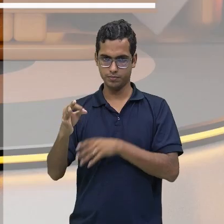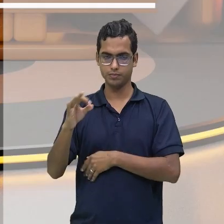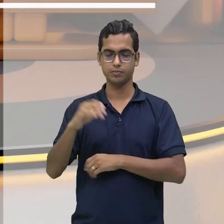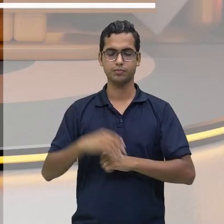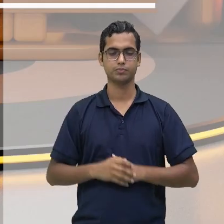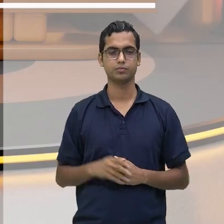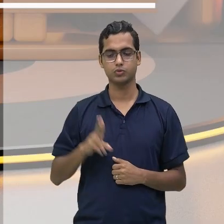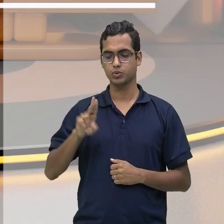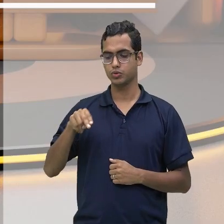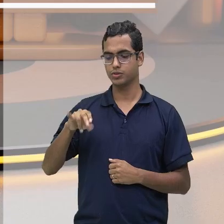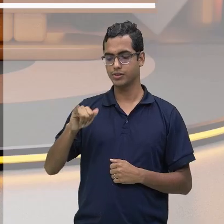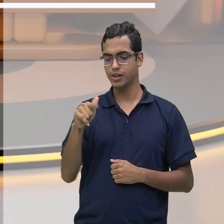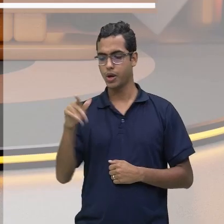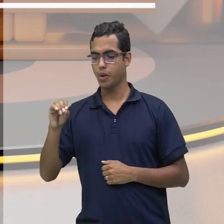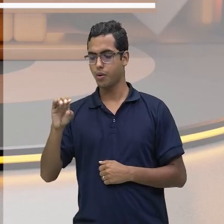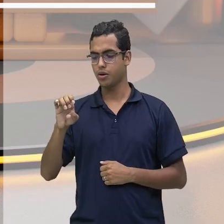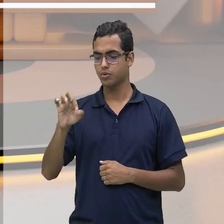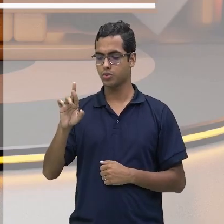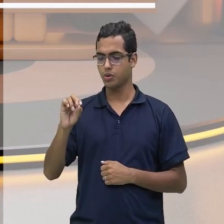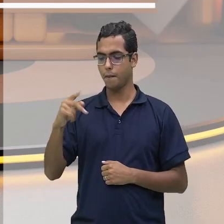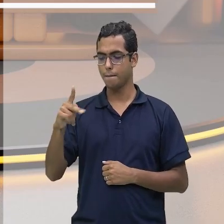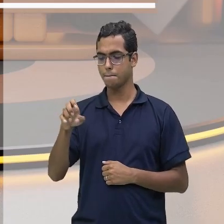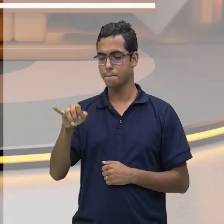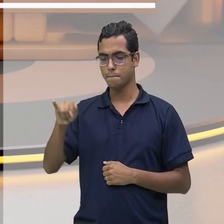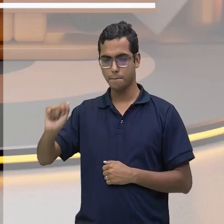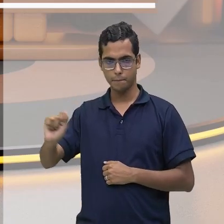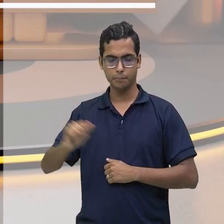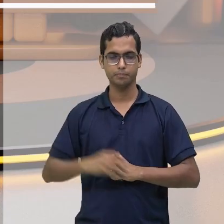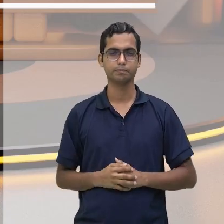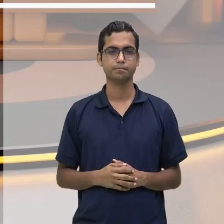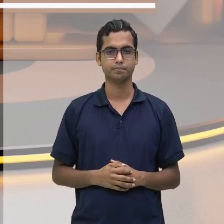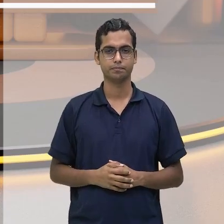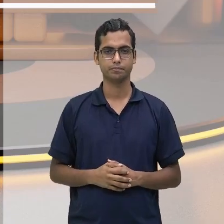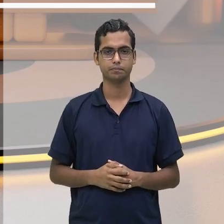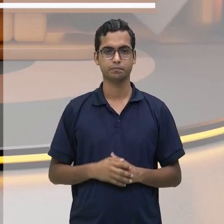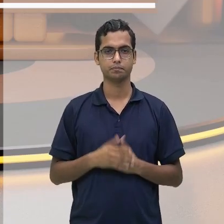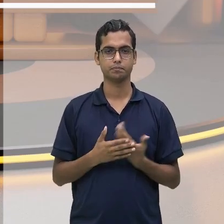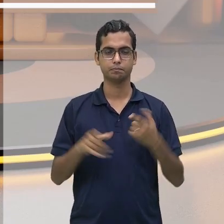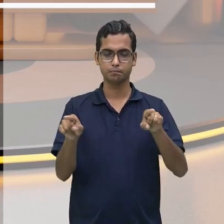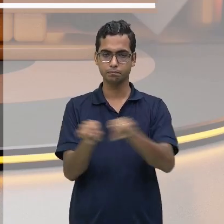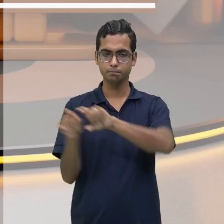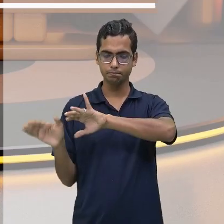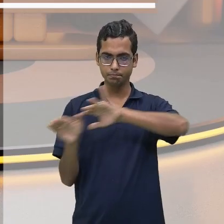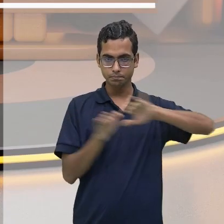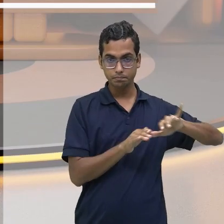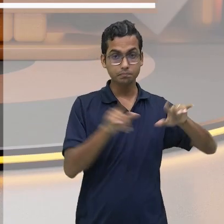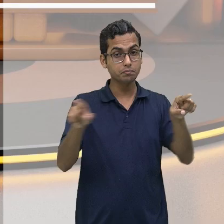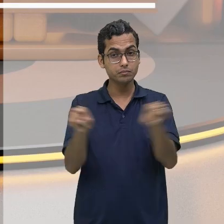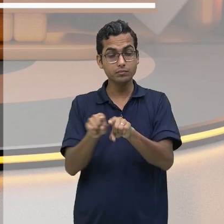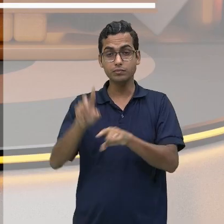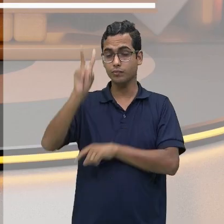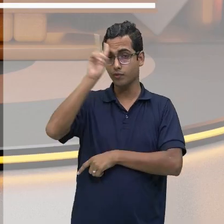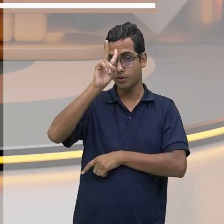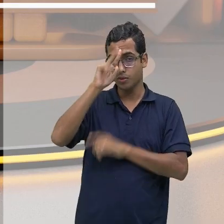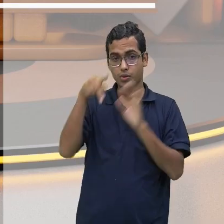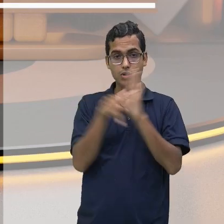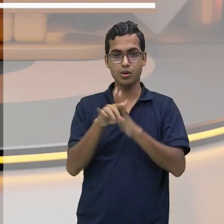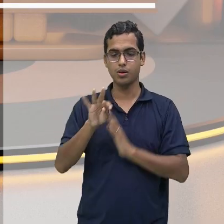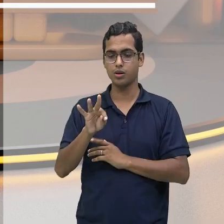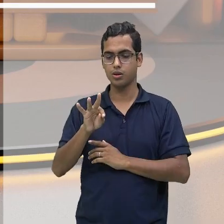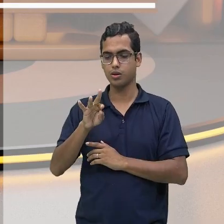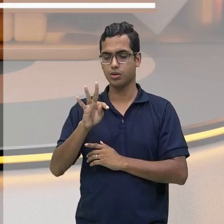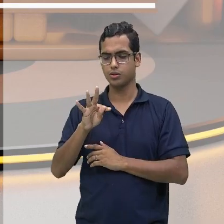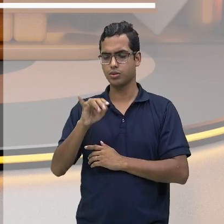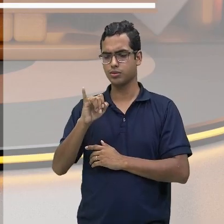Também vamos estudar e relembrar sobre os tigres asiáticos, né? O nome já está